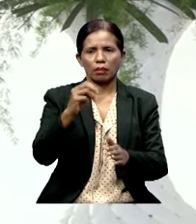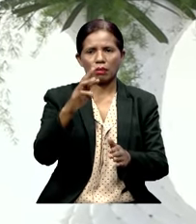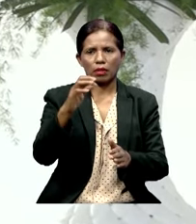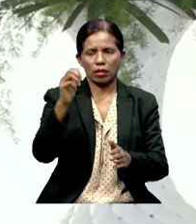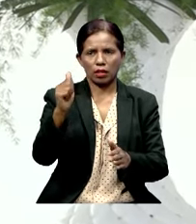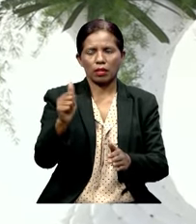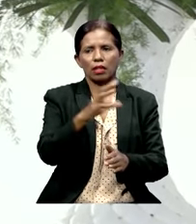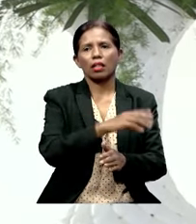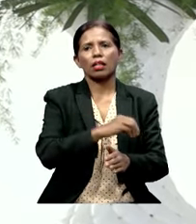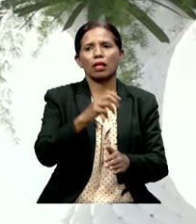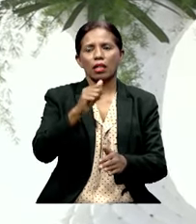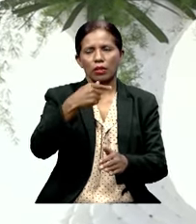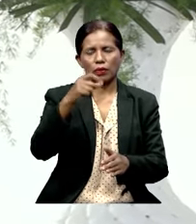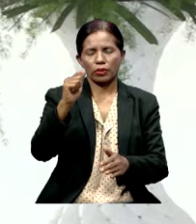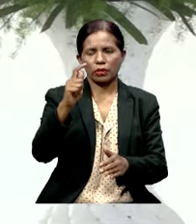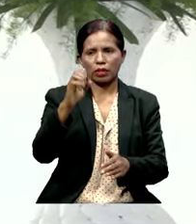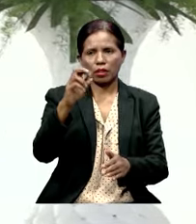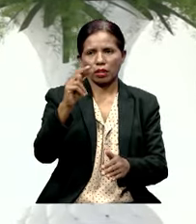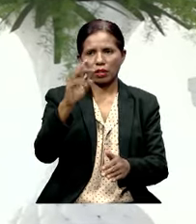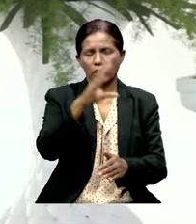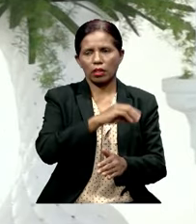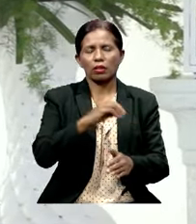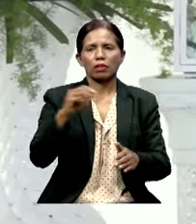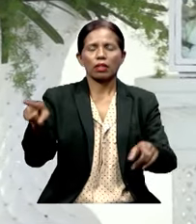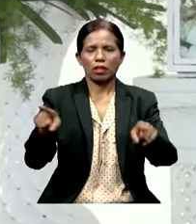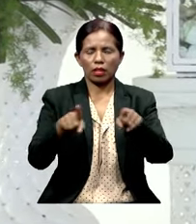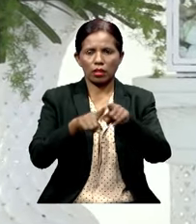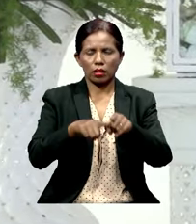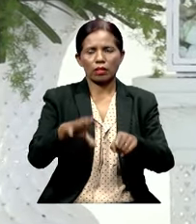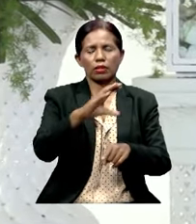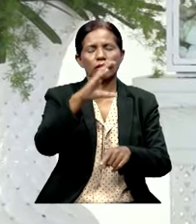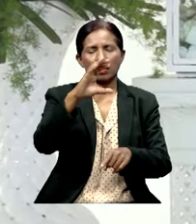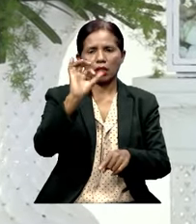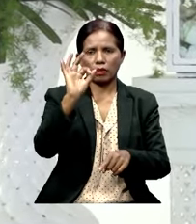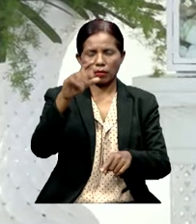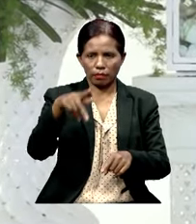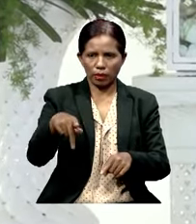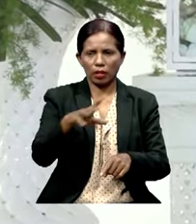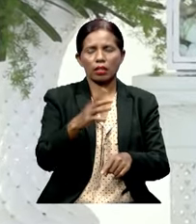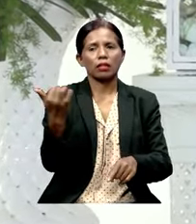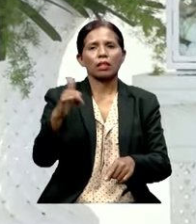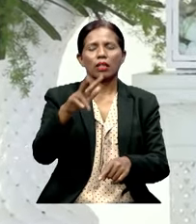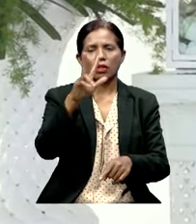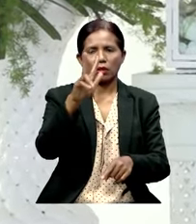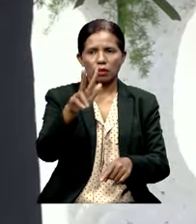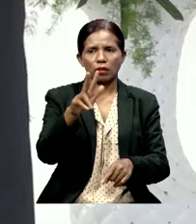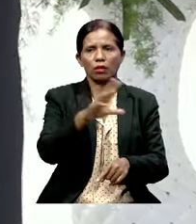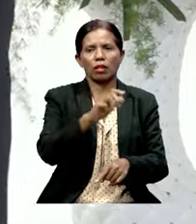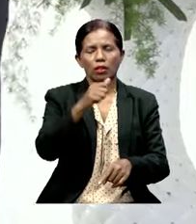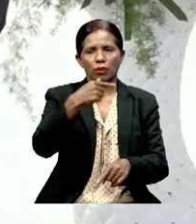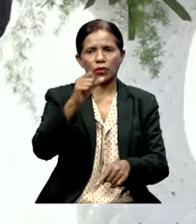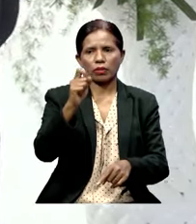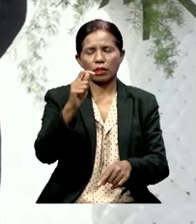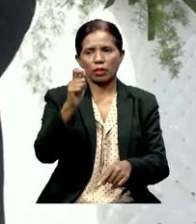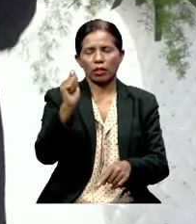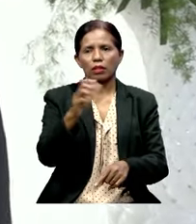Domingas Alves, no Agostinho Letêncio de Deus, no dar começar a função pública, no entre Sirena Entolo, né? Agostinho Letêncio de Deus,